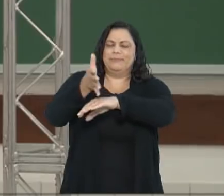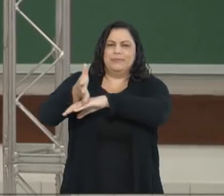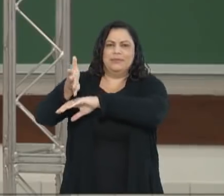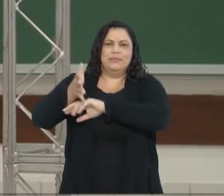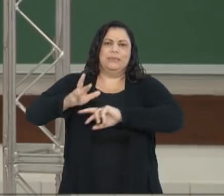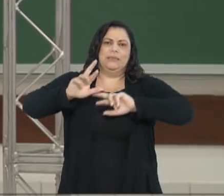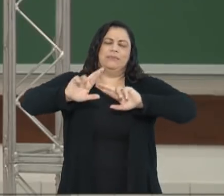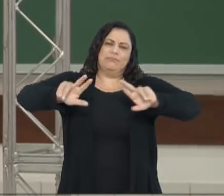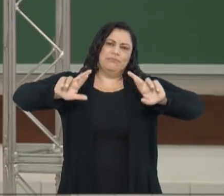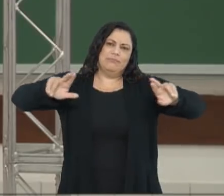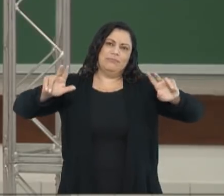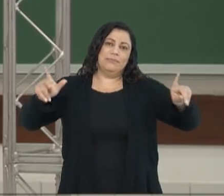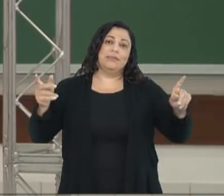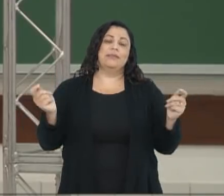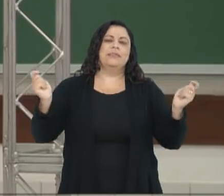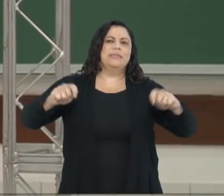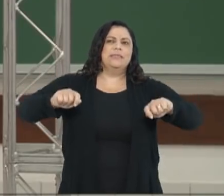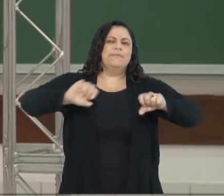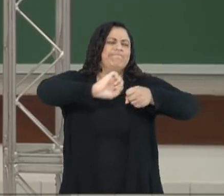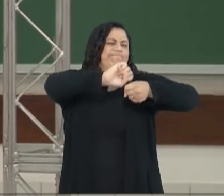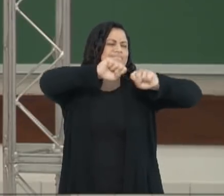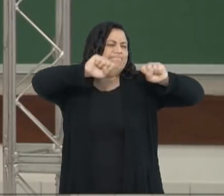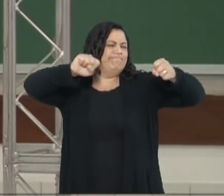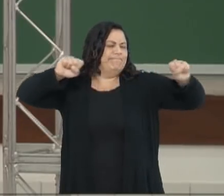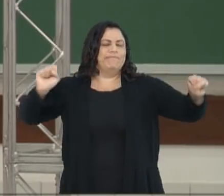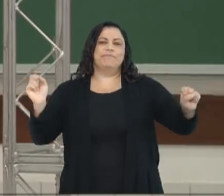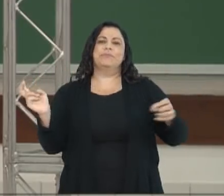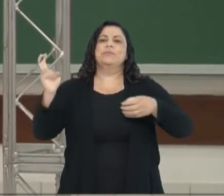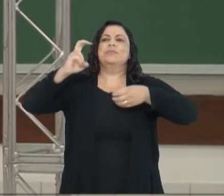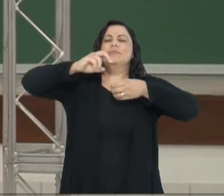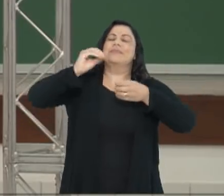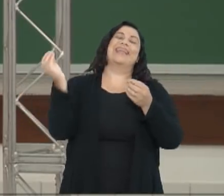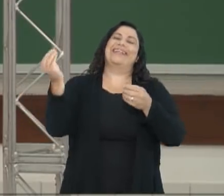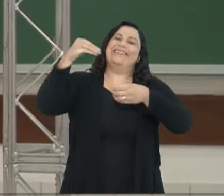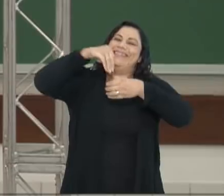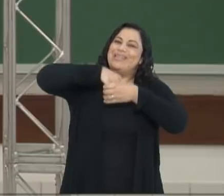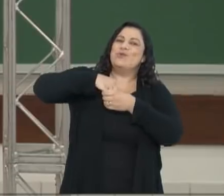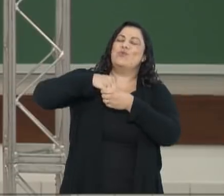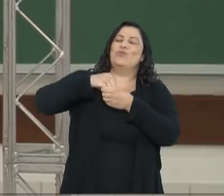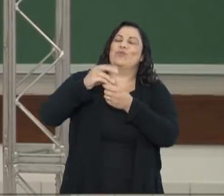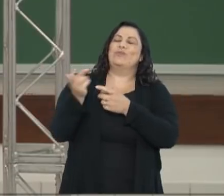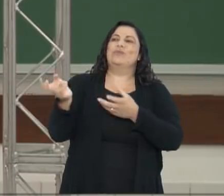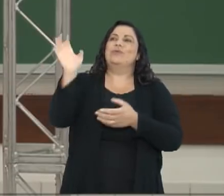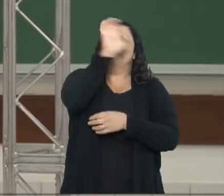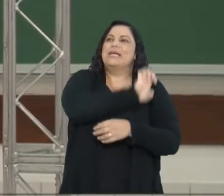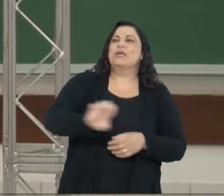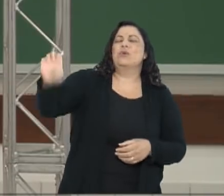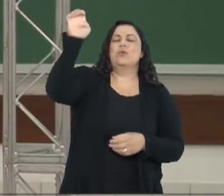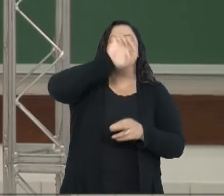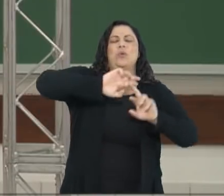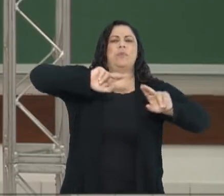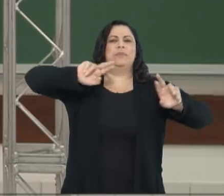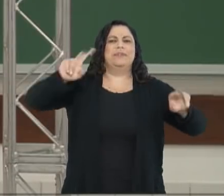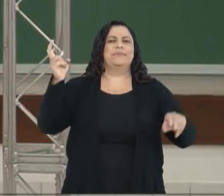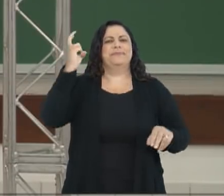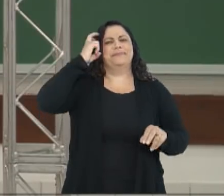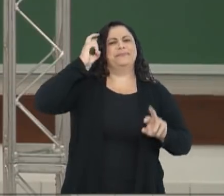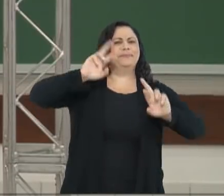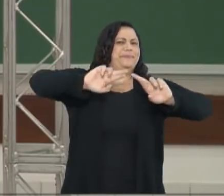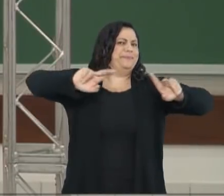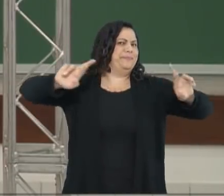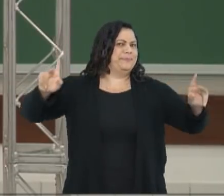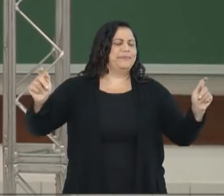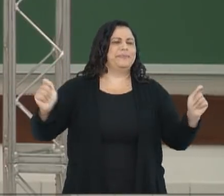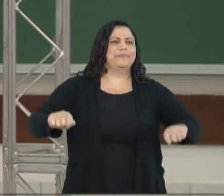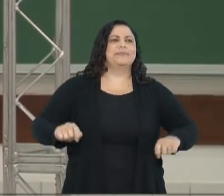isso se reflete nessa imensa diversidade cultural do continente europeu, certo? Espero ter contribuído na aula de hoje